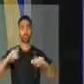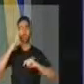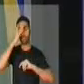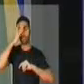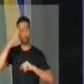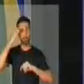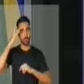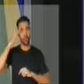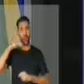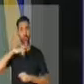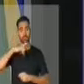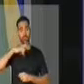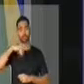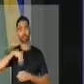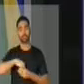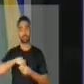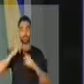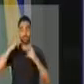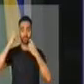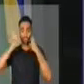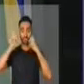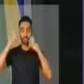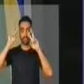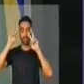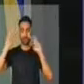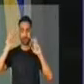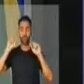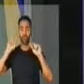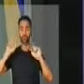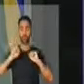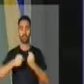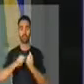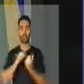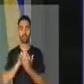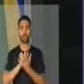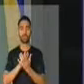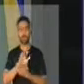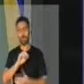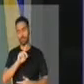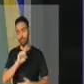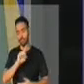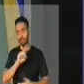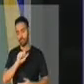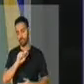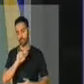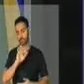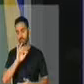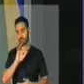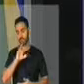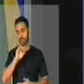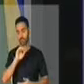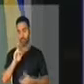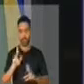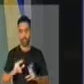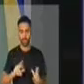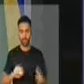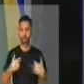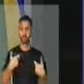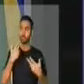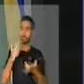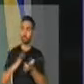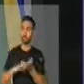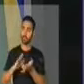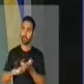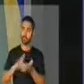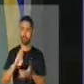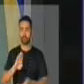envolvem nesse tema do enfrentamento a esse desafio do câncer, fazendo uma menção também elogiosa ao